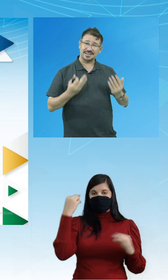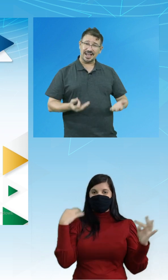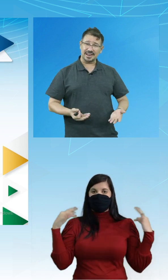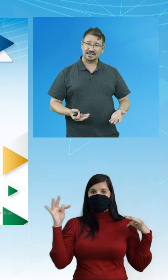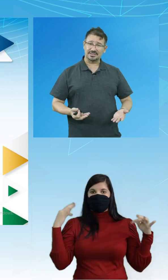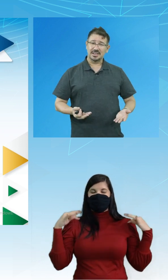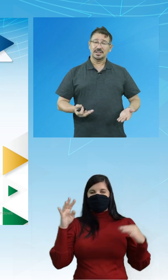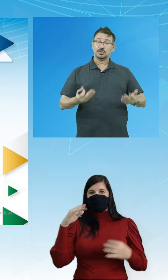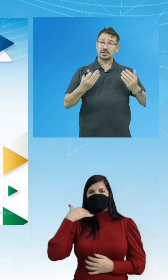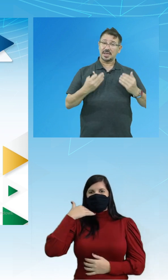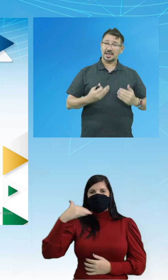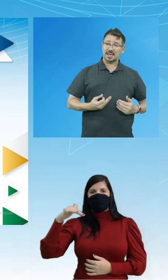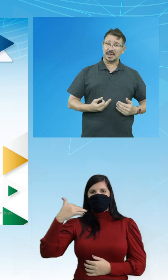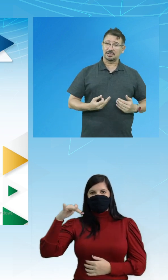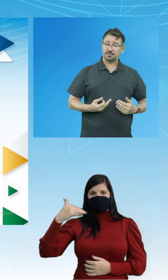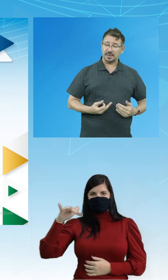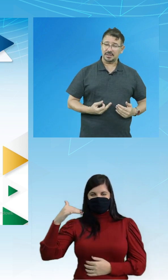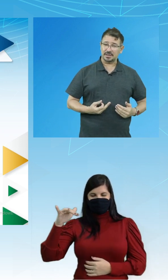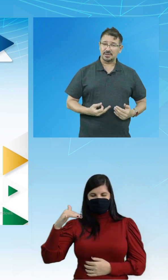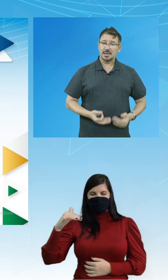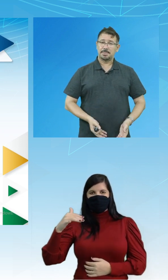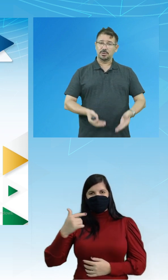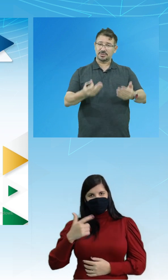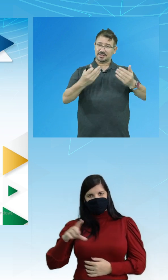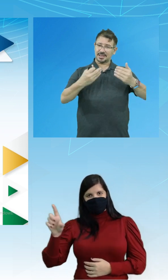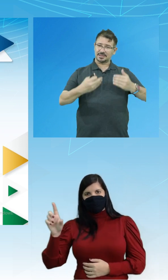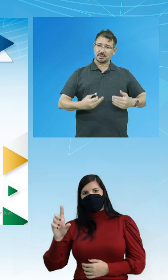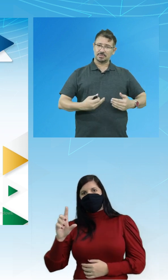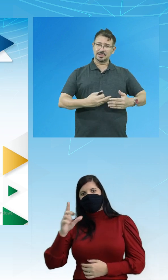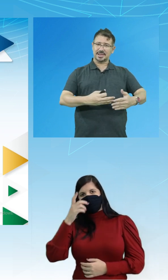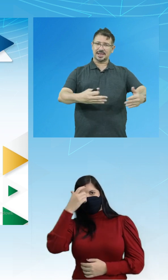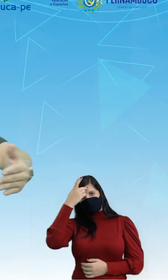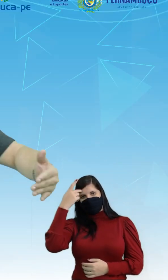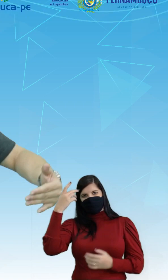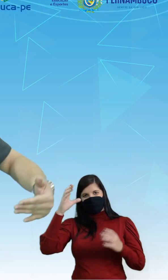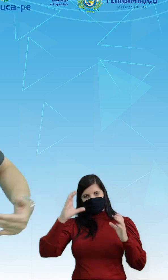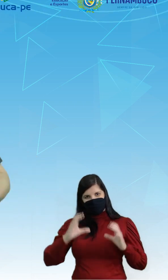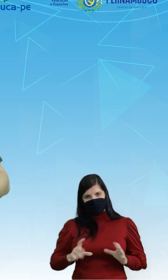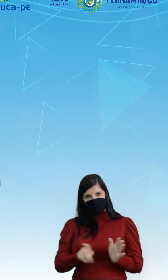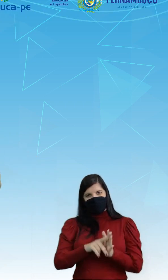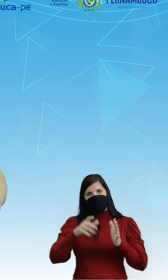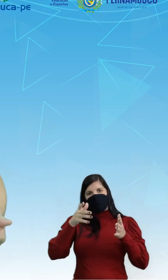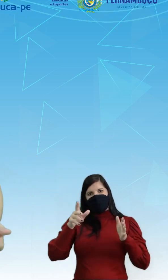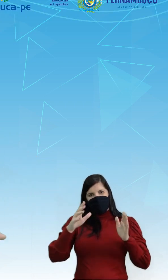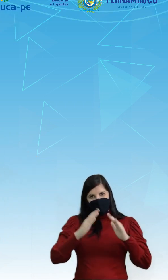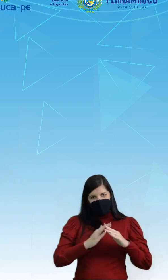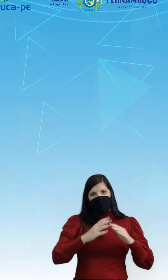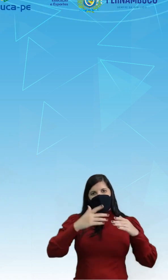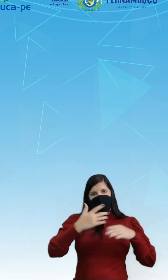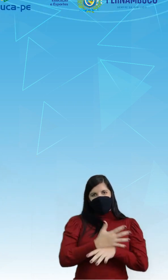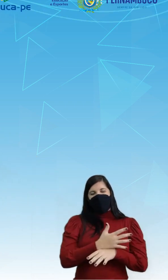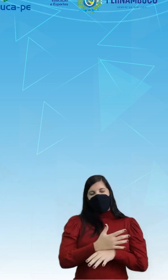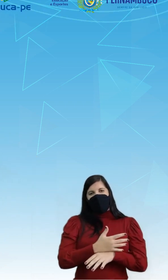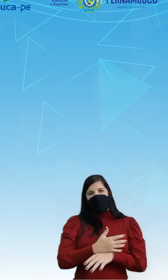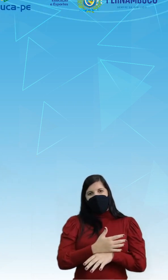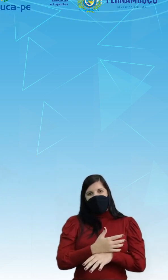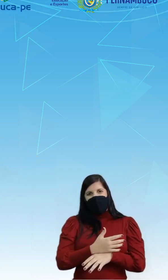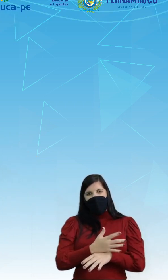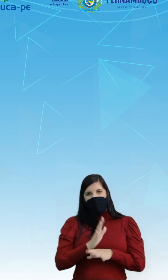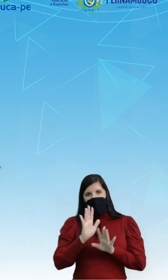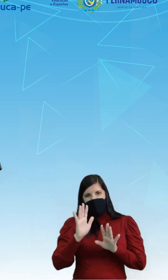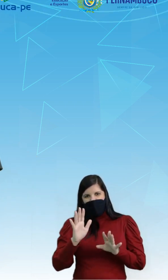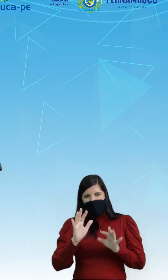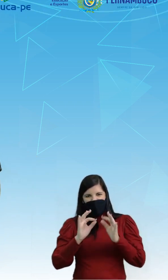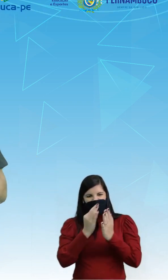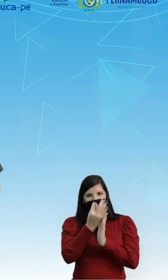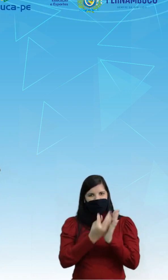mais caras do que aquelas feitas para o cidadão daquela cidade, que mora naquela cidade. Isso não foi dito